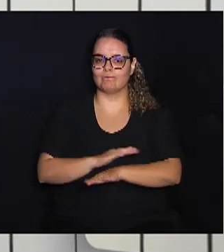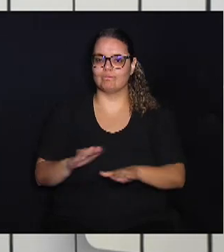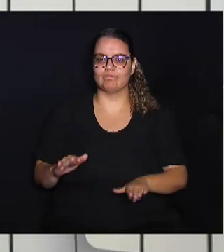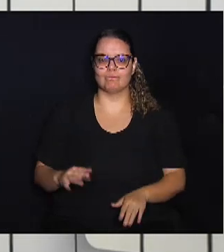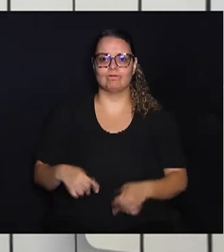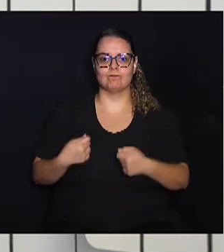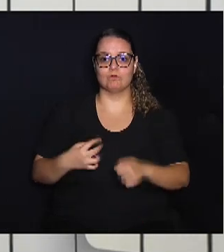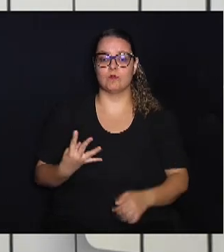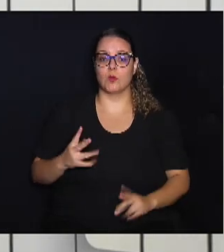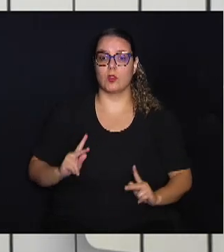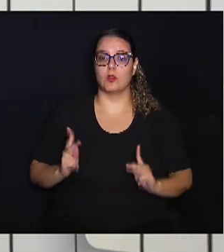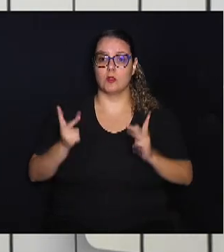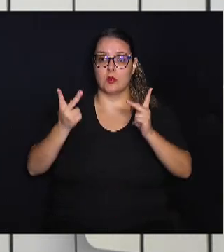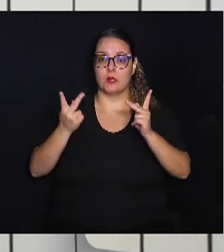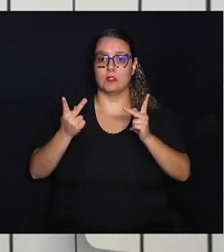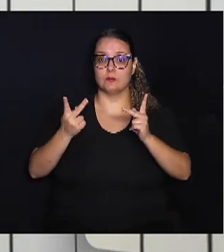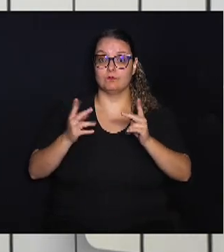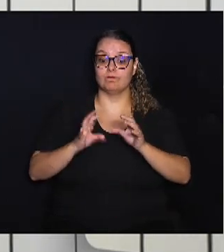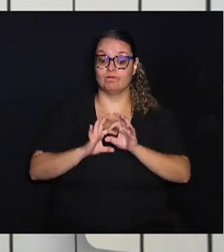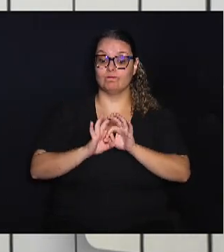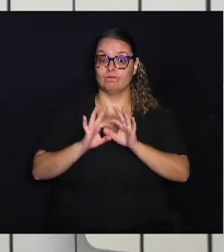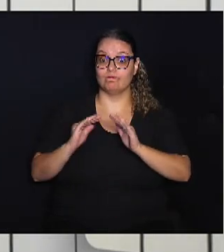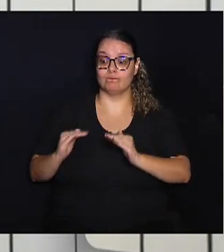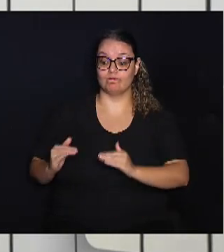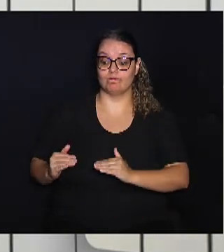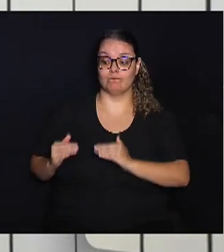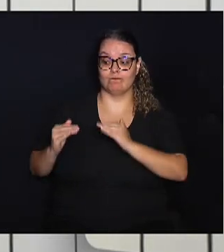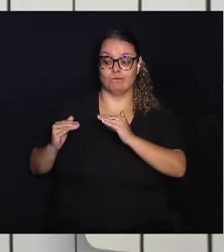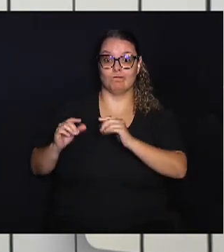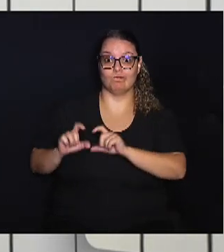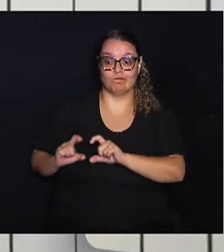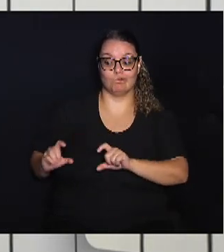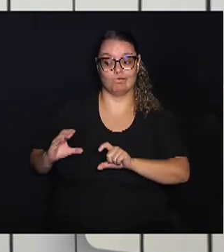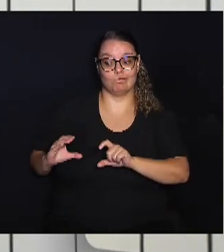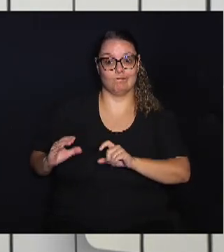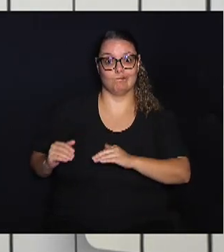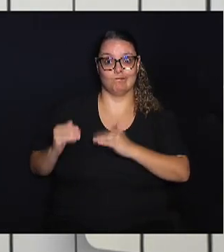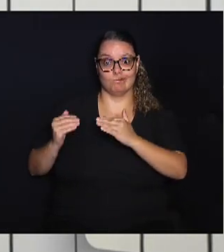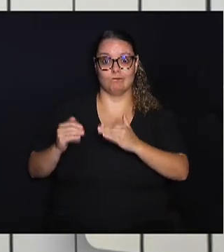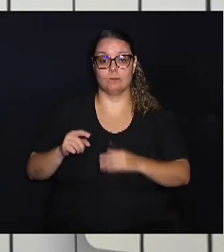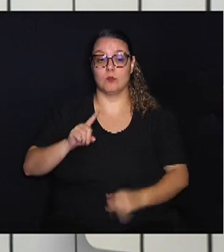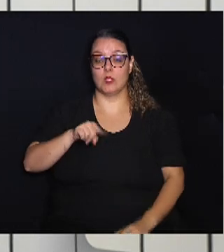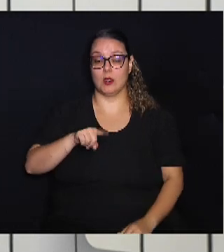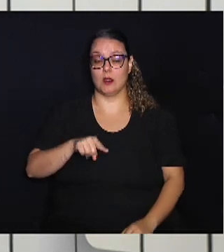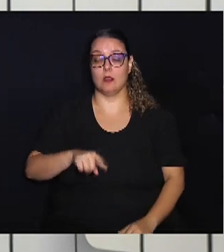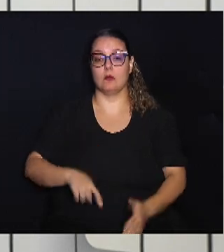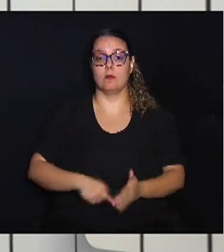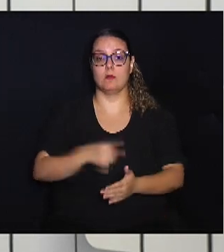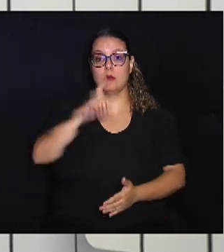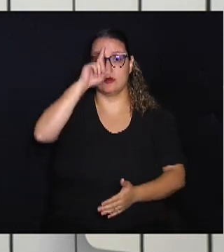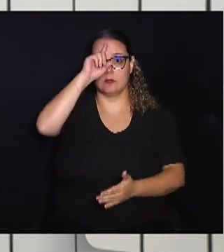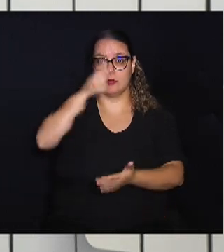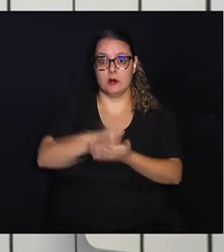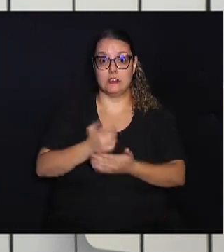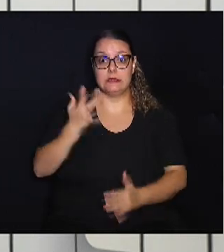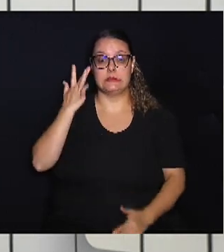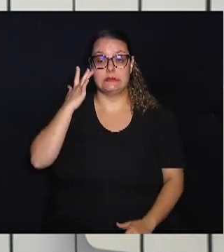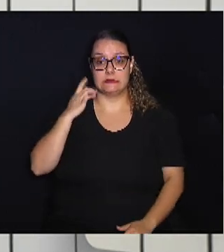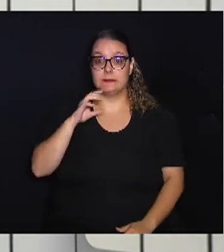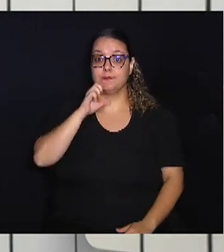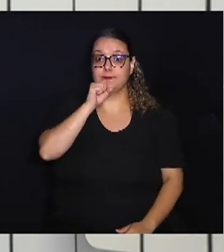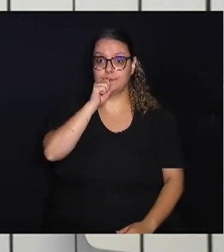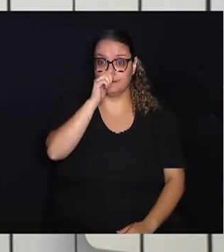4 vitórias para se livrar da Série C. E essa primeira decisão acontece amanhã no